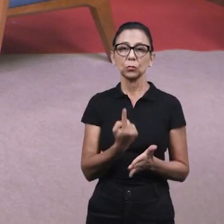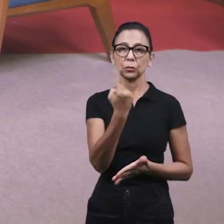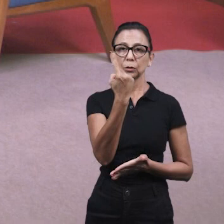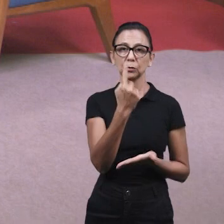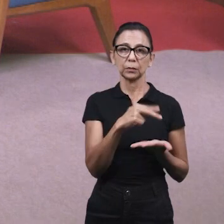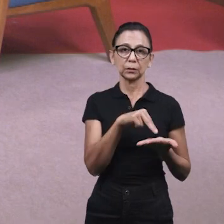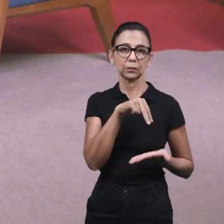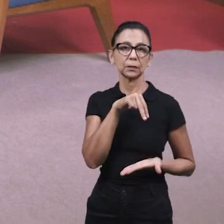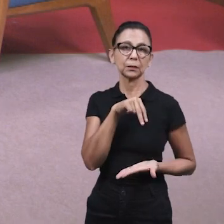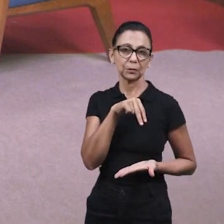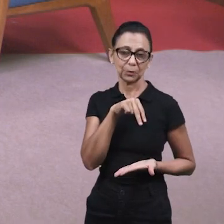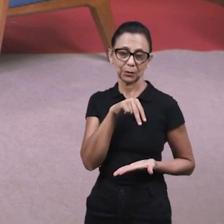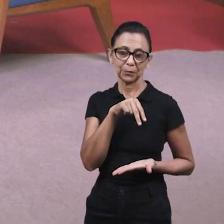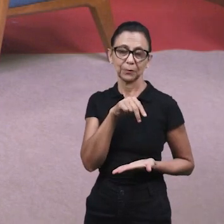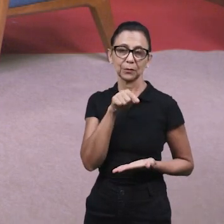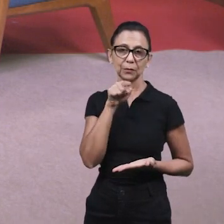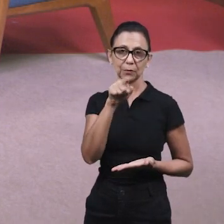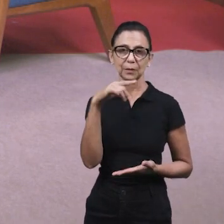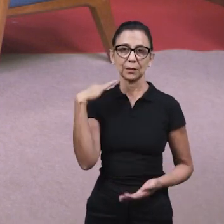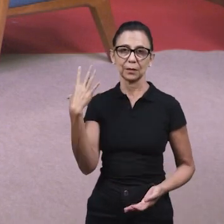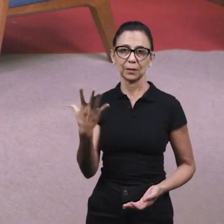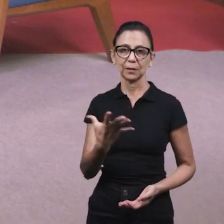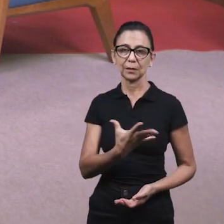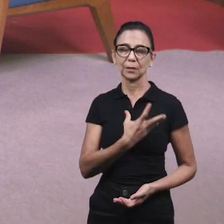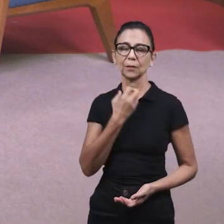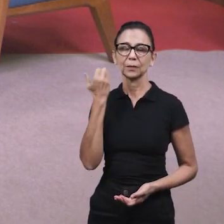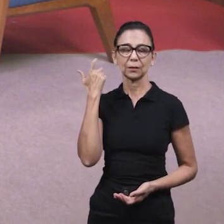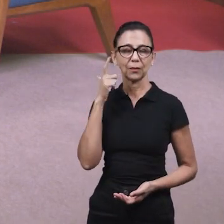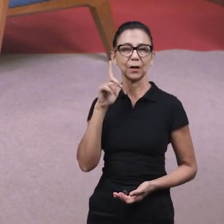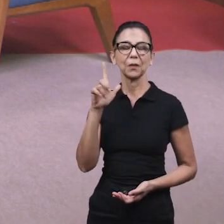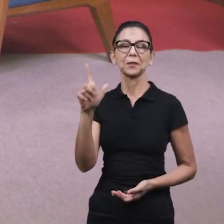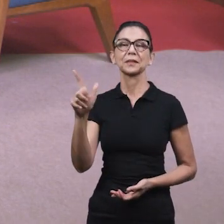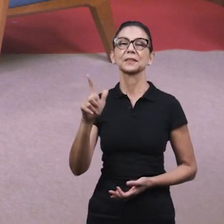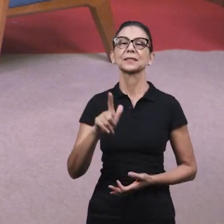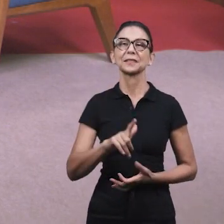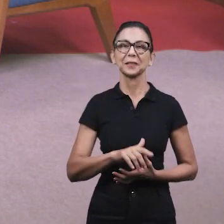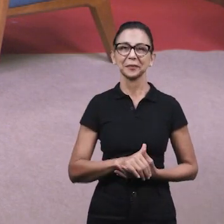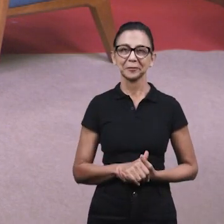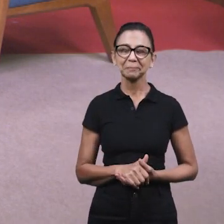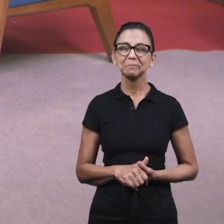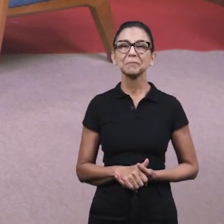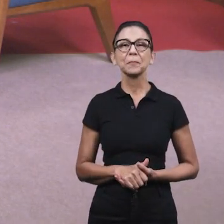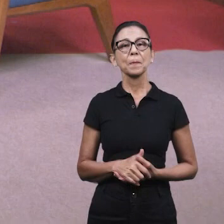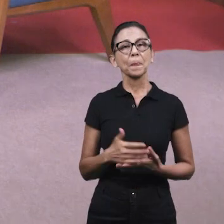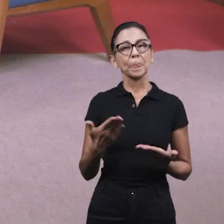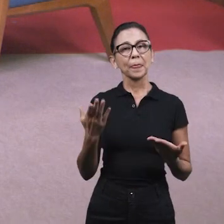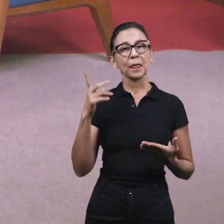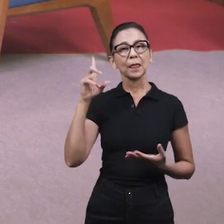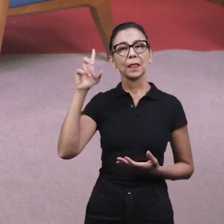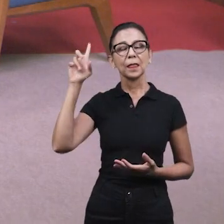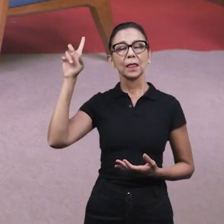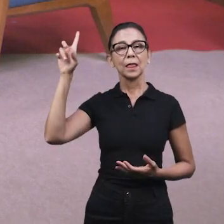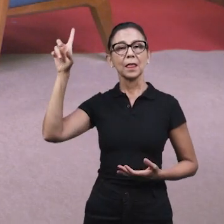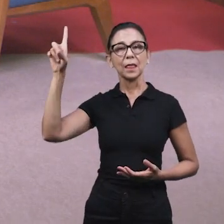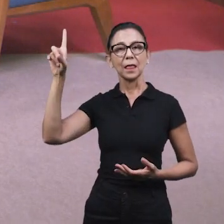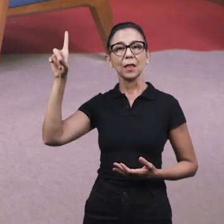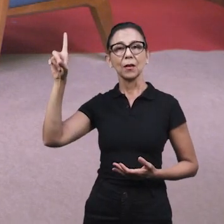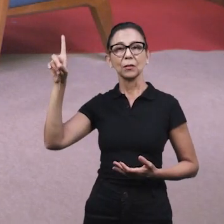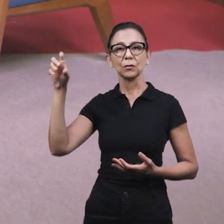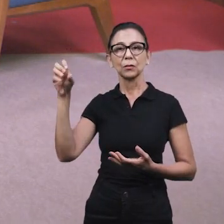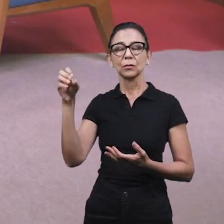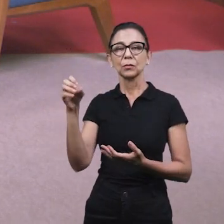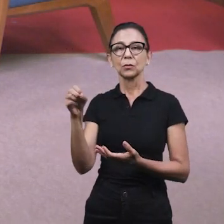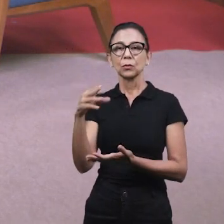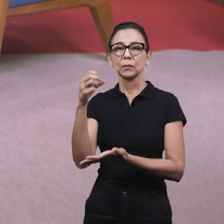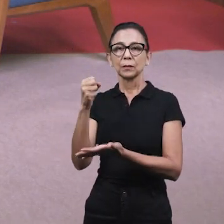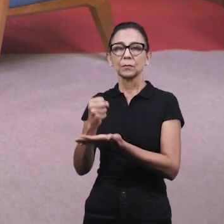seja, em herdar a terra prometida, a Canaã celestial, a promessa do Senhor, a vida eterna de Deus. É isso mesmo?